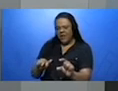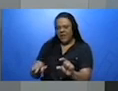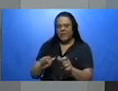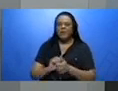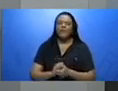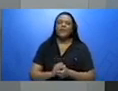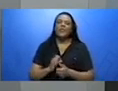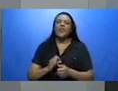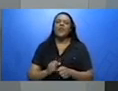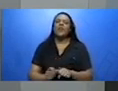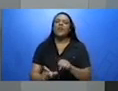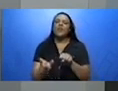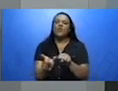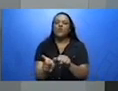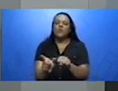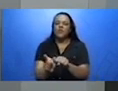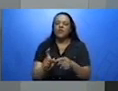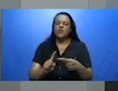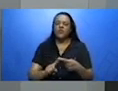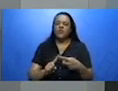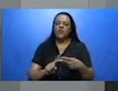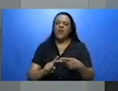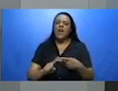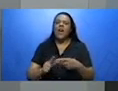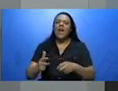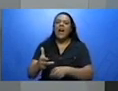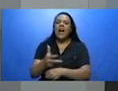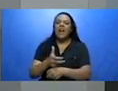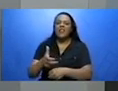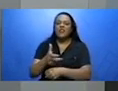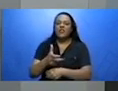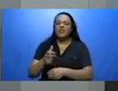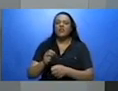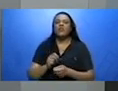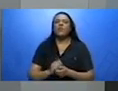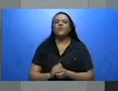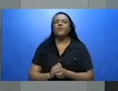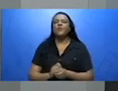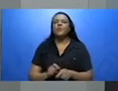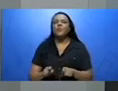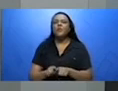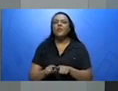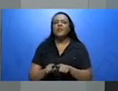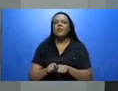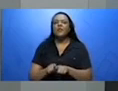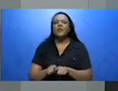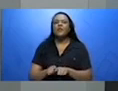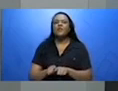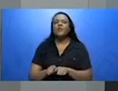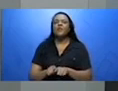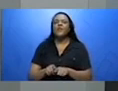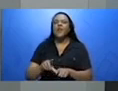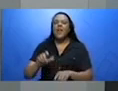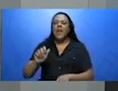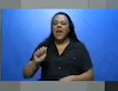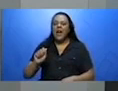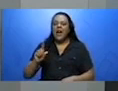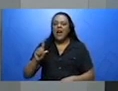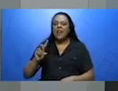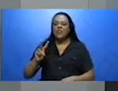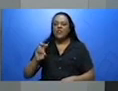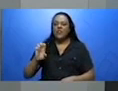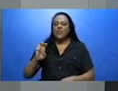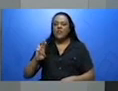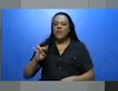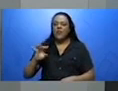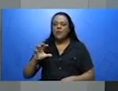as adjetivas e as adverbiais. Orações subordinadas ou coordenadas,